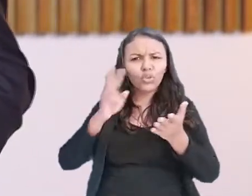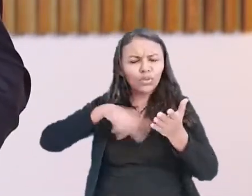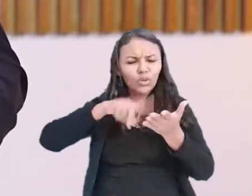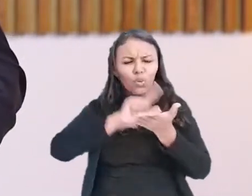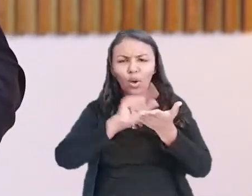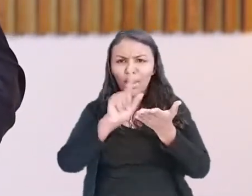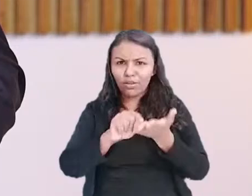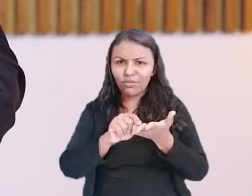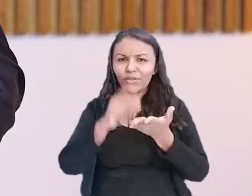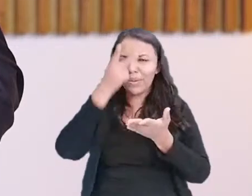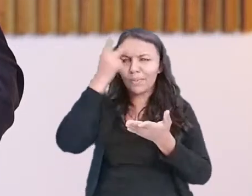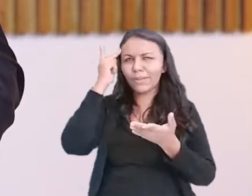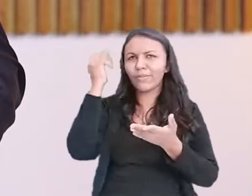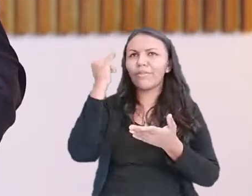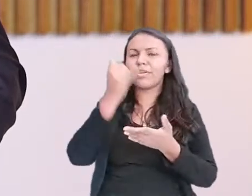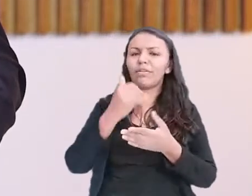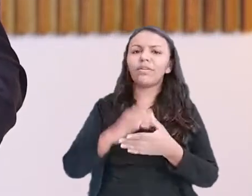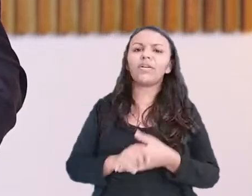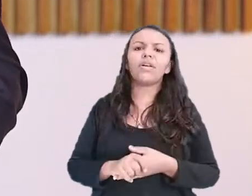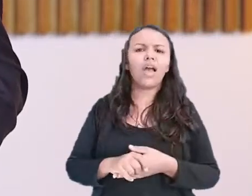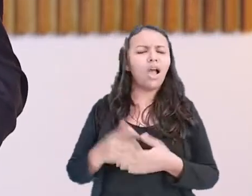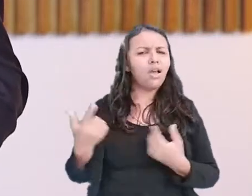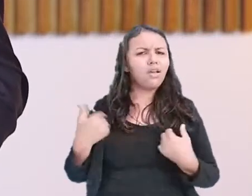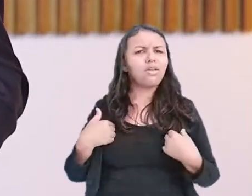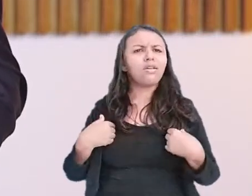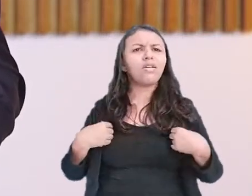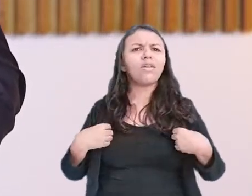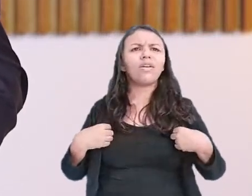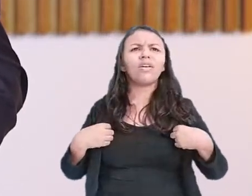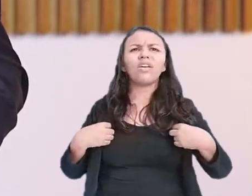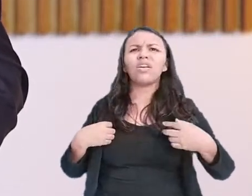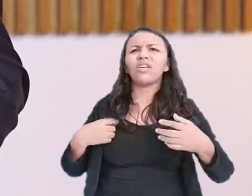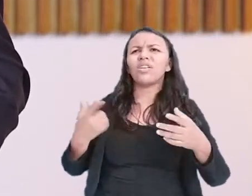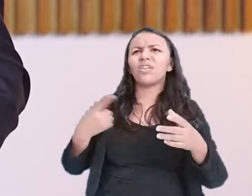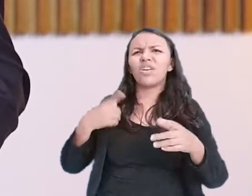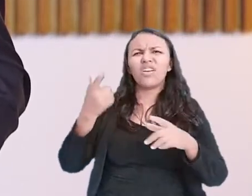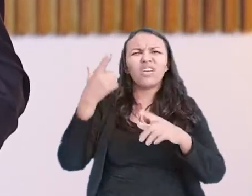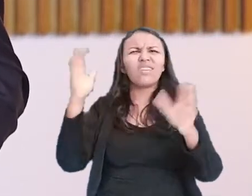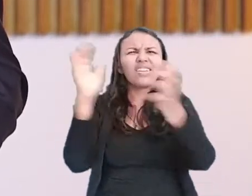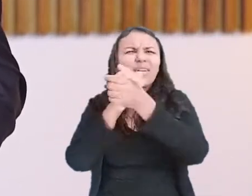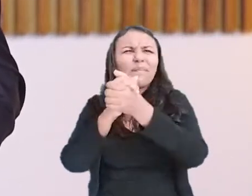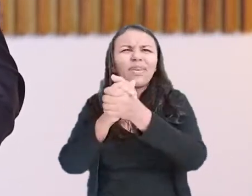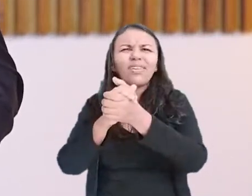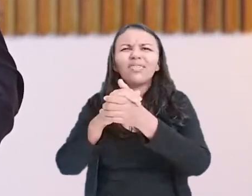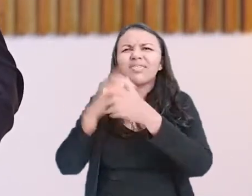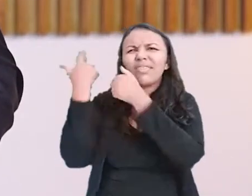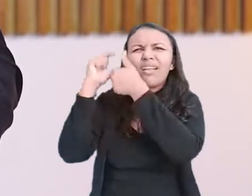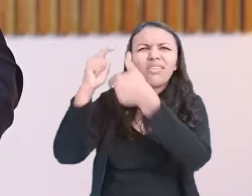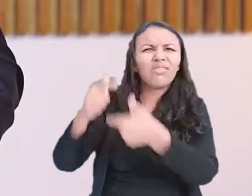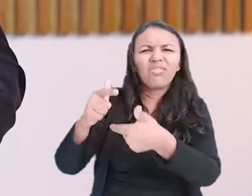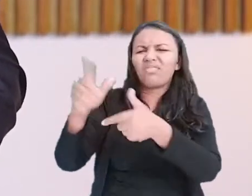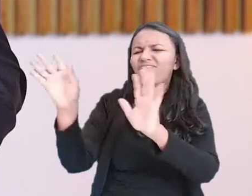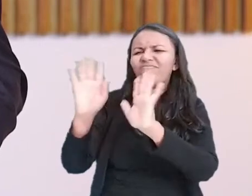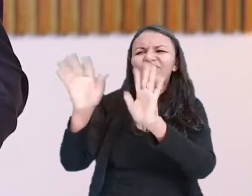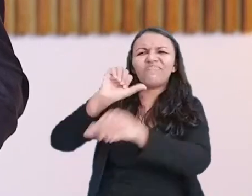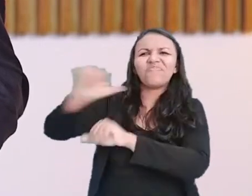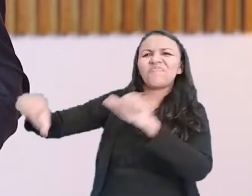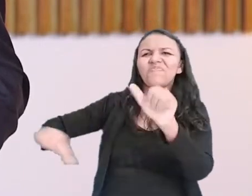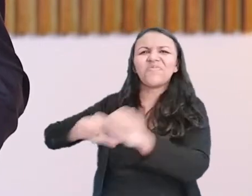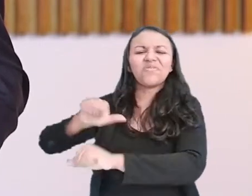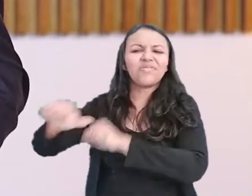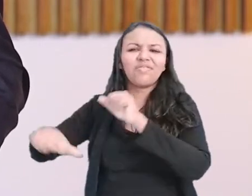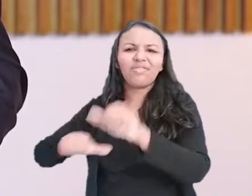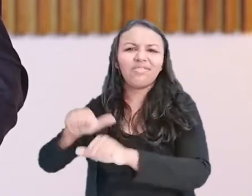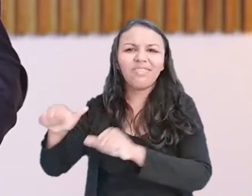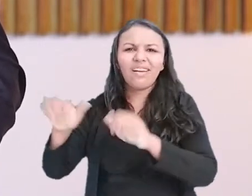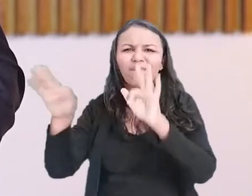que ela faz questão de desconstruir todos os pilares do matrimônio, desconstruir todos os pilares da família, que isso é